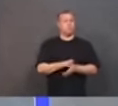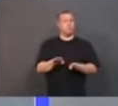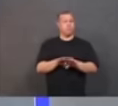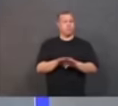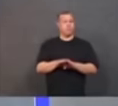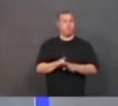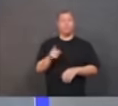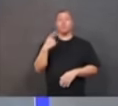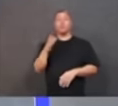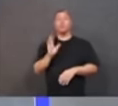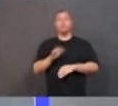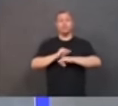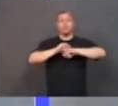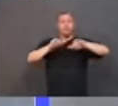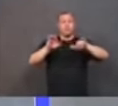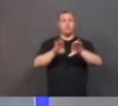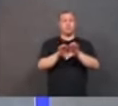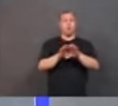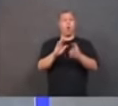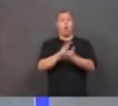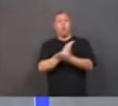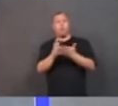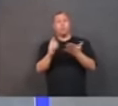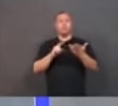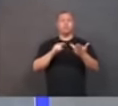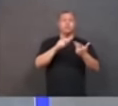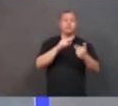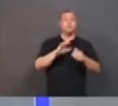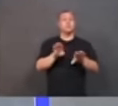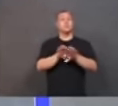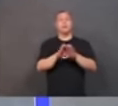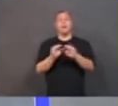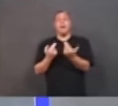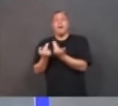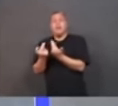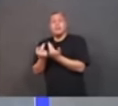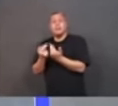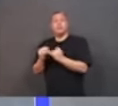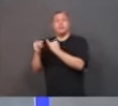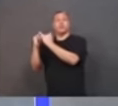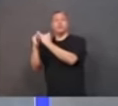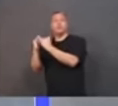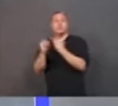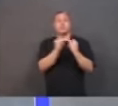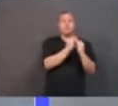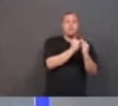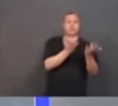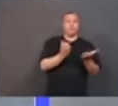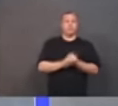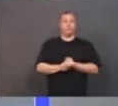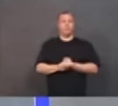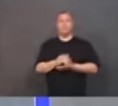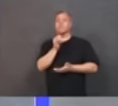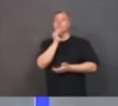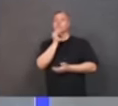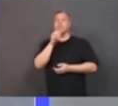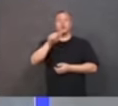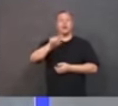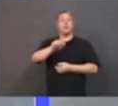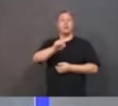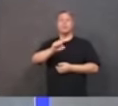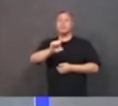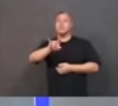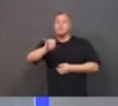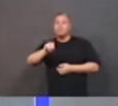que algumas outras questões, por exemplo, também nas relações institucionais, como, por exemplo, a questão do assédio moral, do